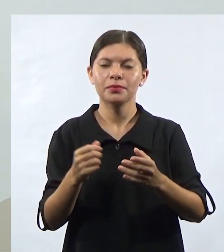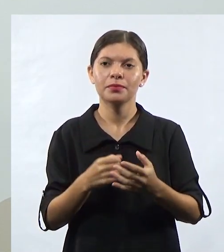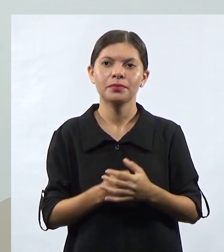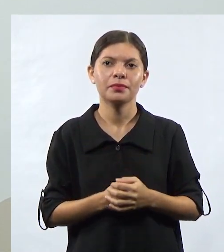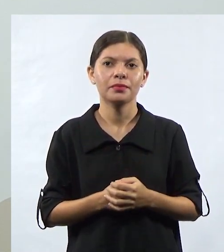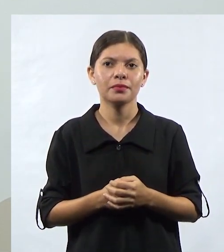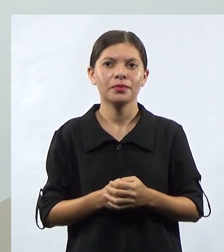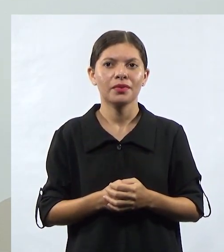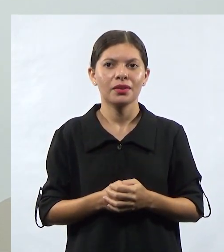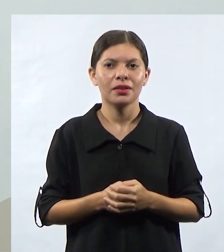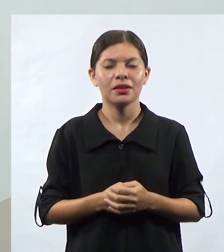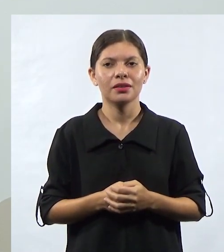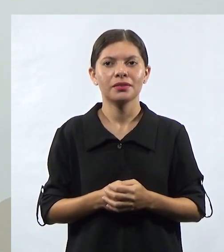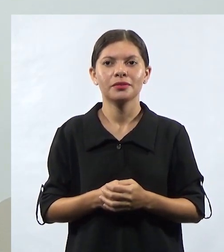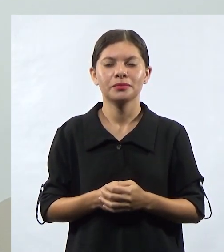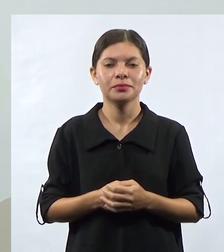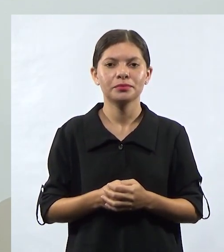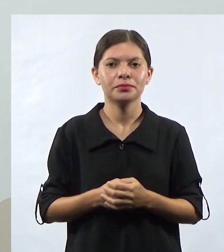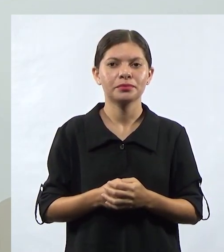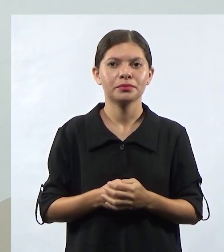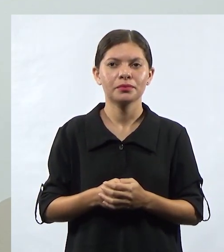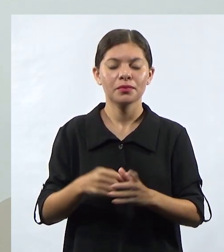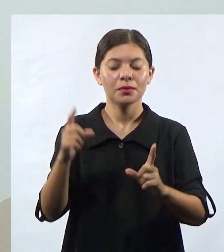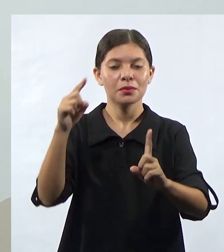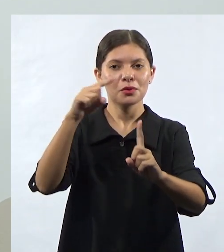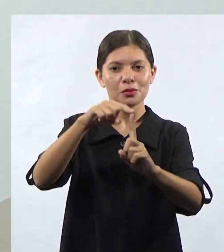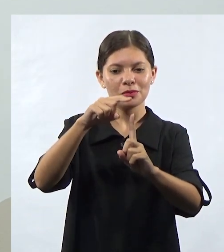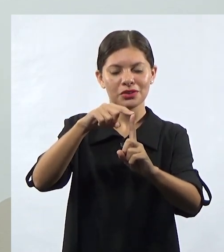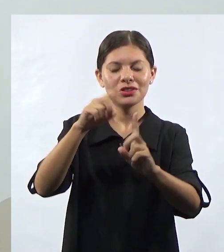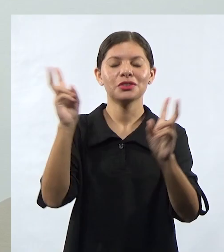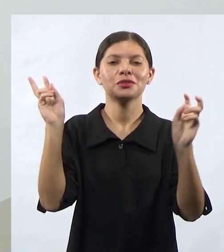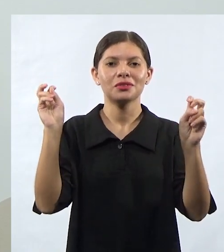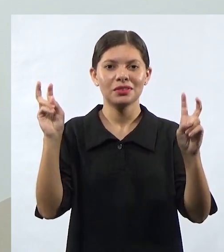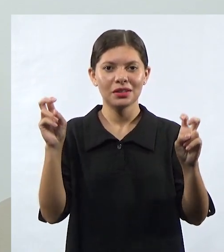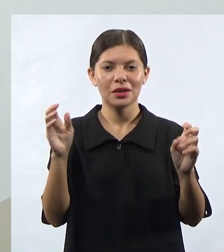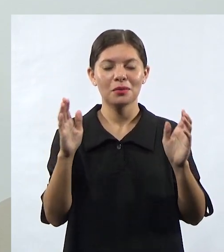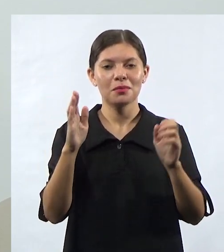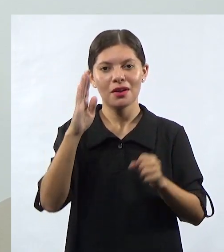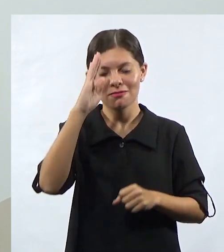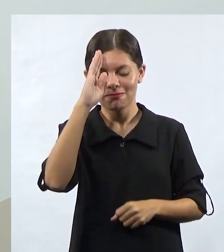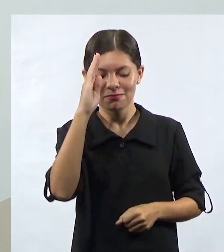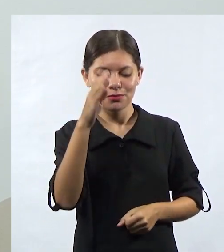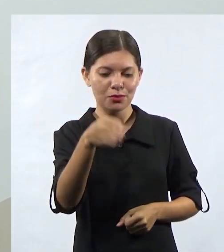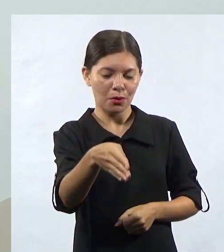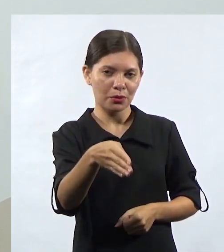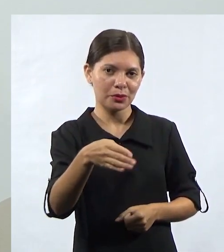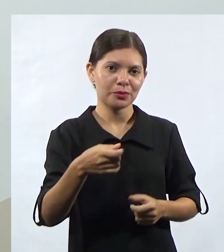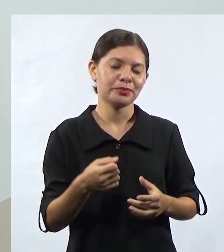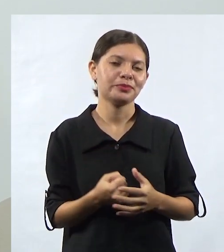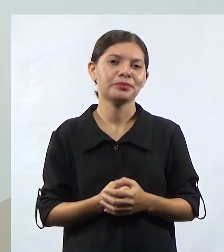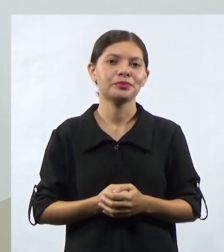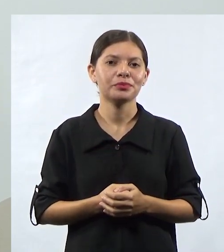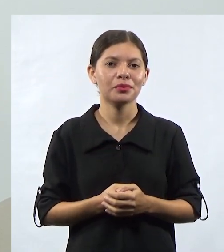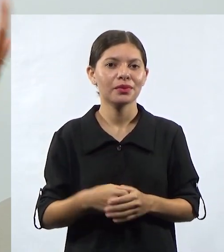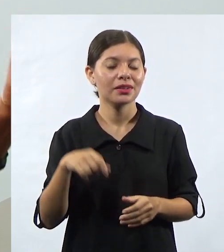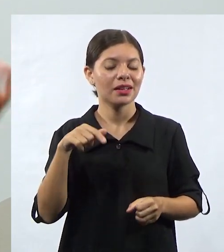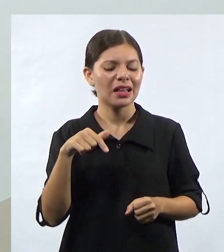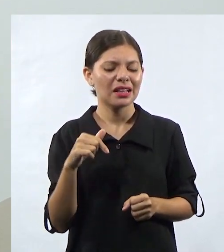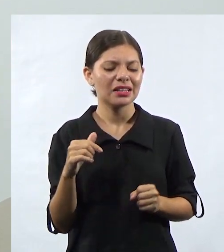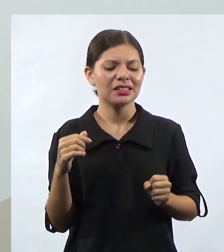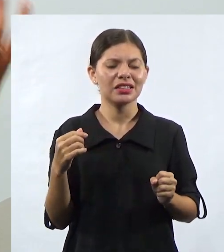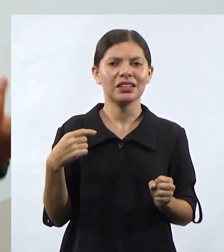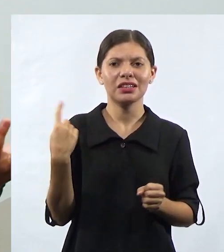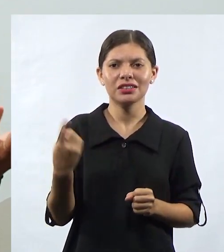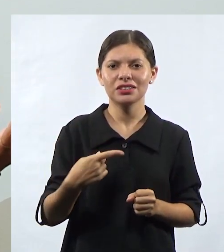voarem, puxar o laço e voltar para a temática, né? Porque quando você está num coletivo, a tendência é que